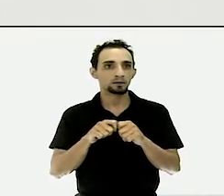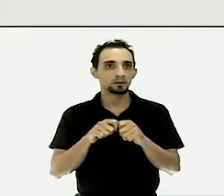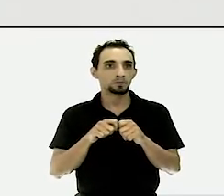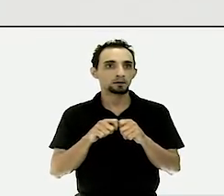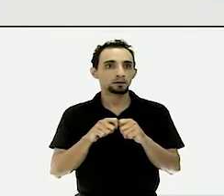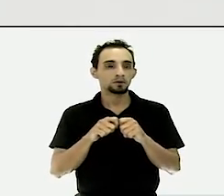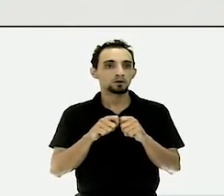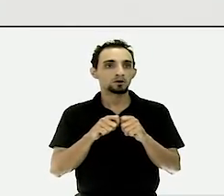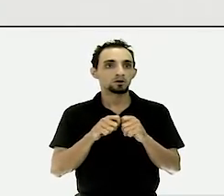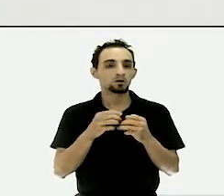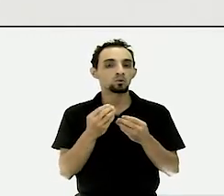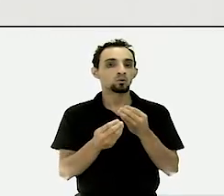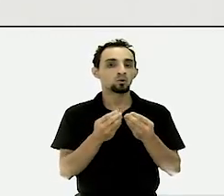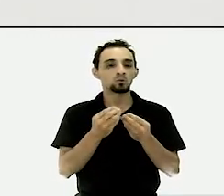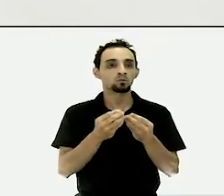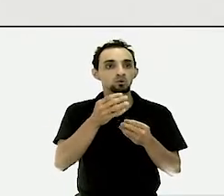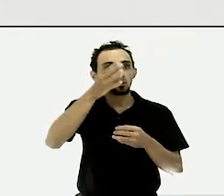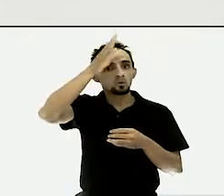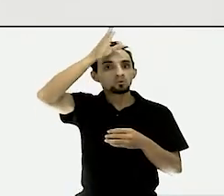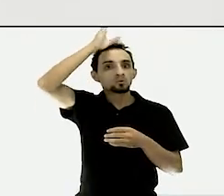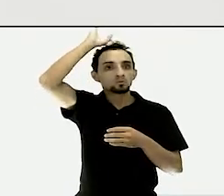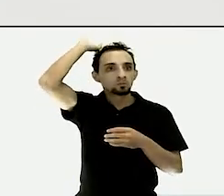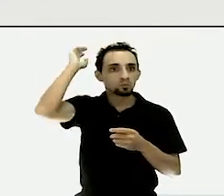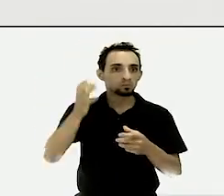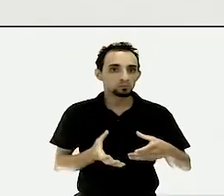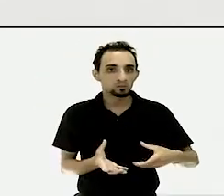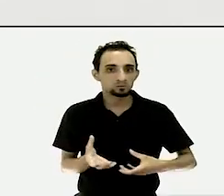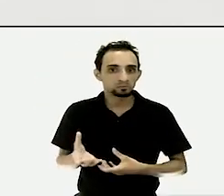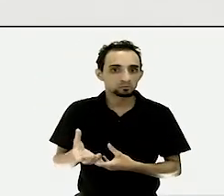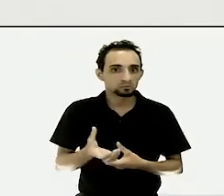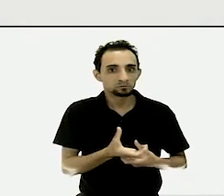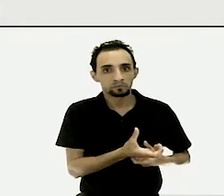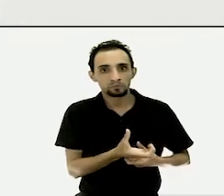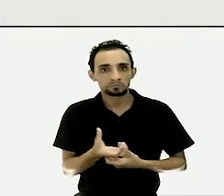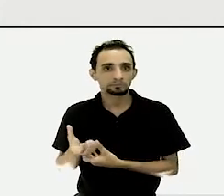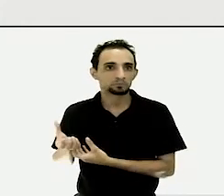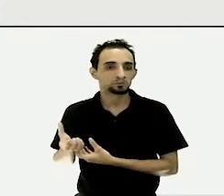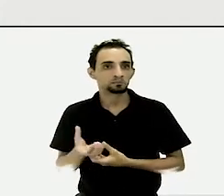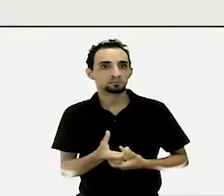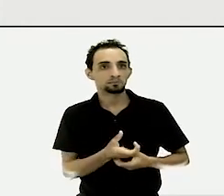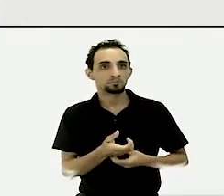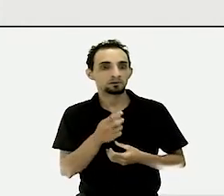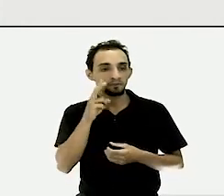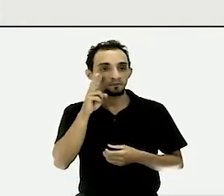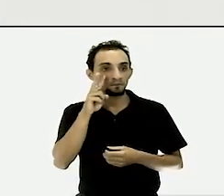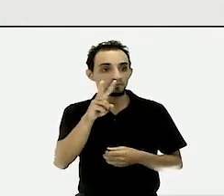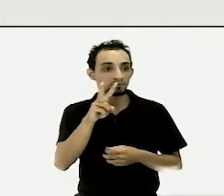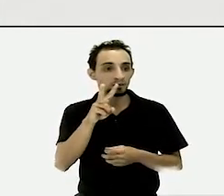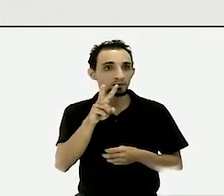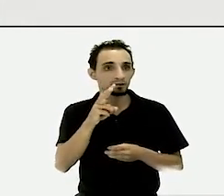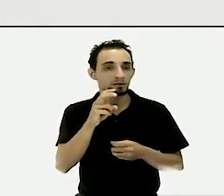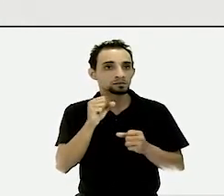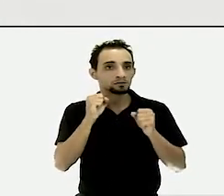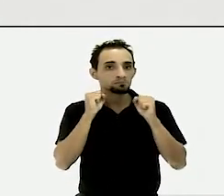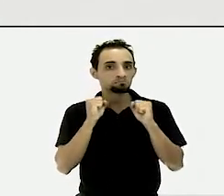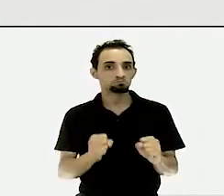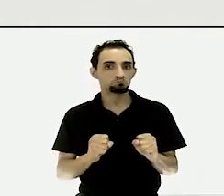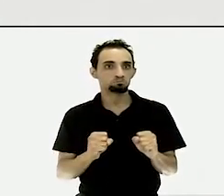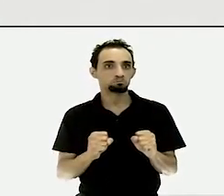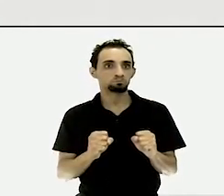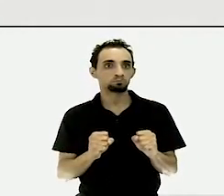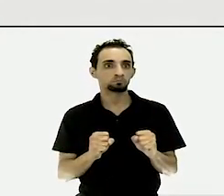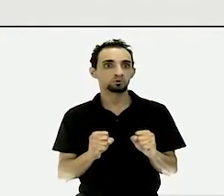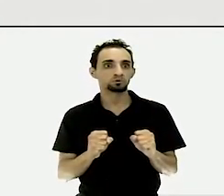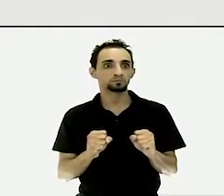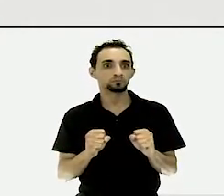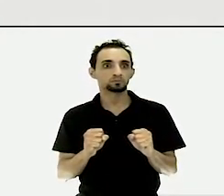bombeiros já tinham feito o salvamento das crianças. E o Guto Sabino, que